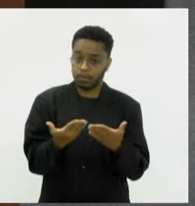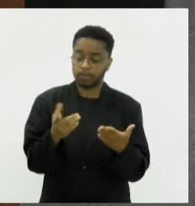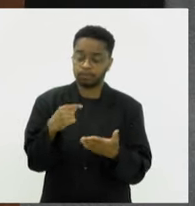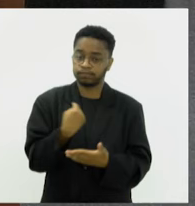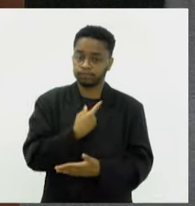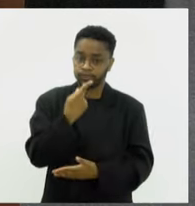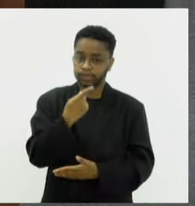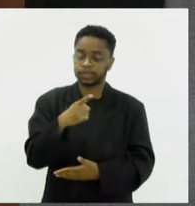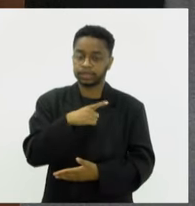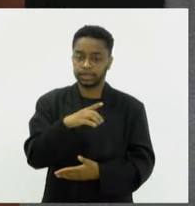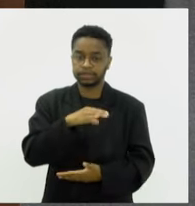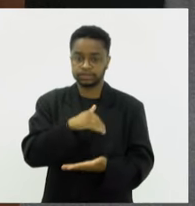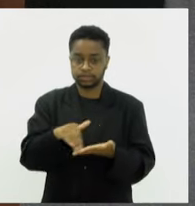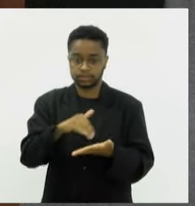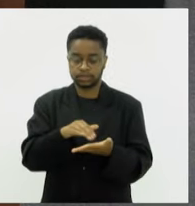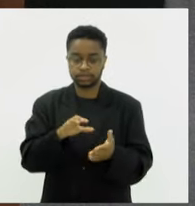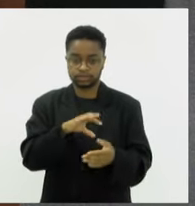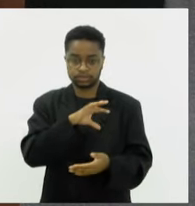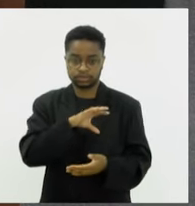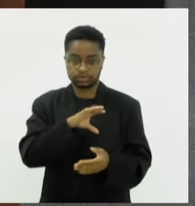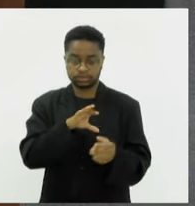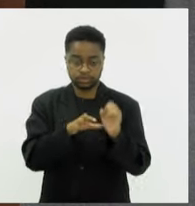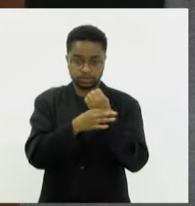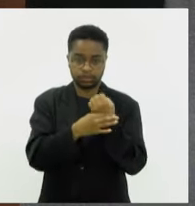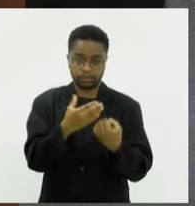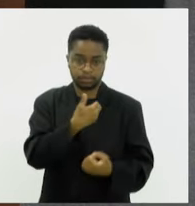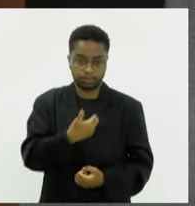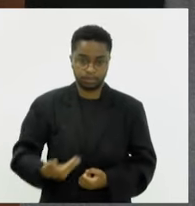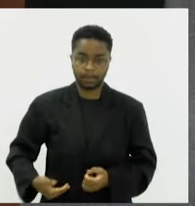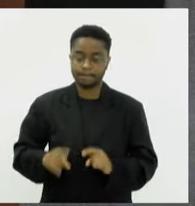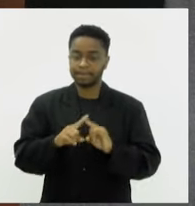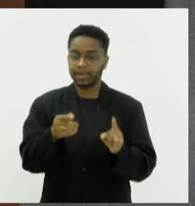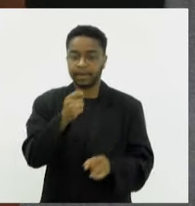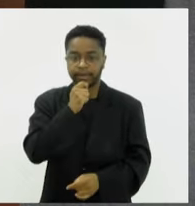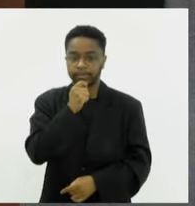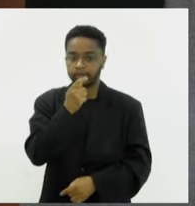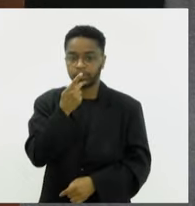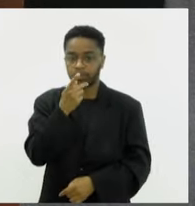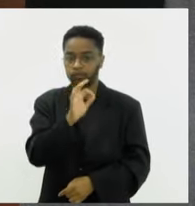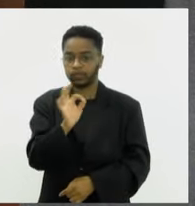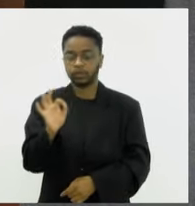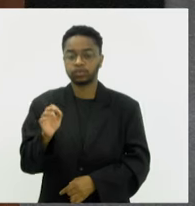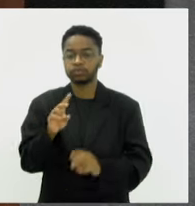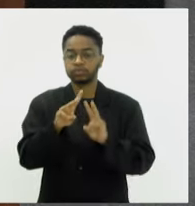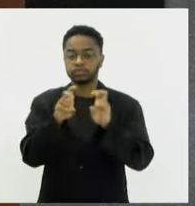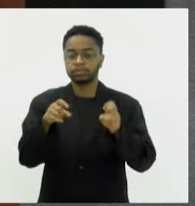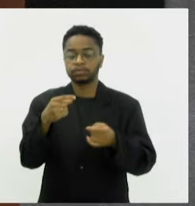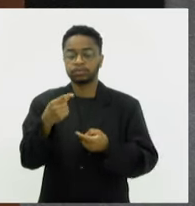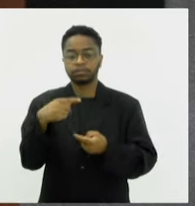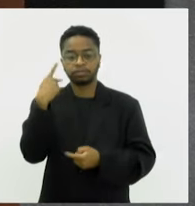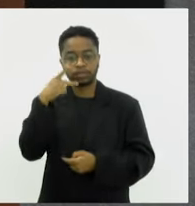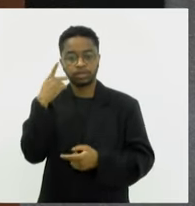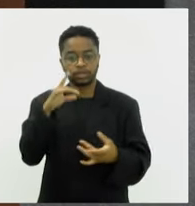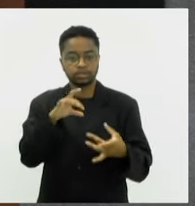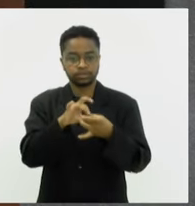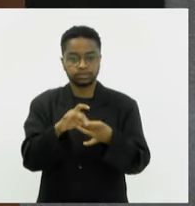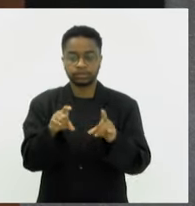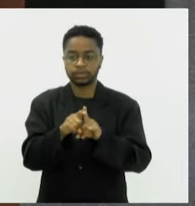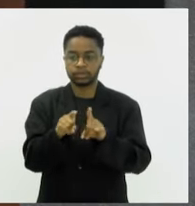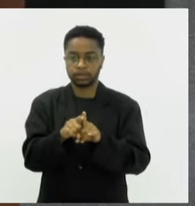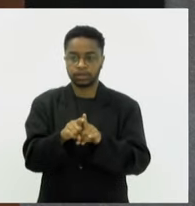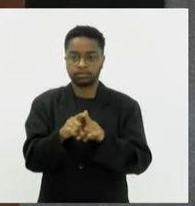há uma Secretaria de Segurança Pública, mas ainda não falamos de uma política integrada. E, acima de tudo, o